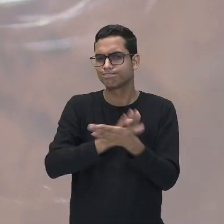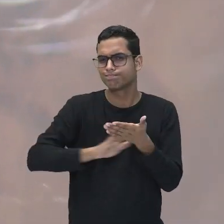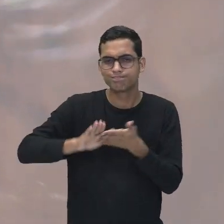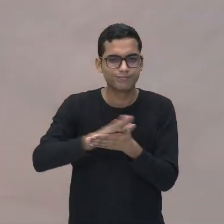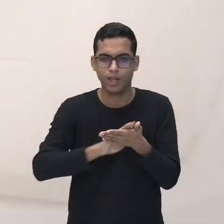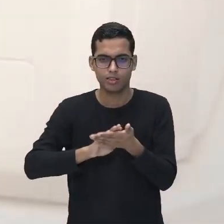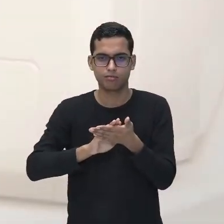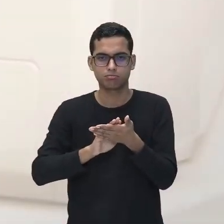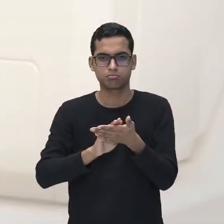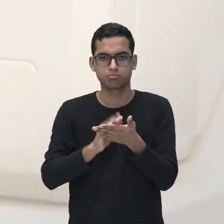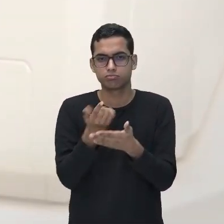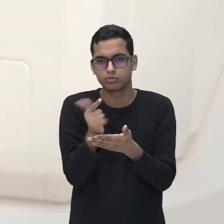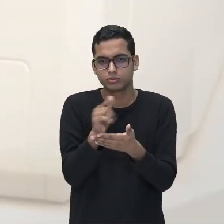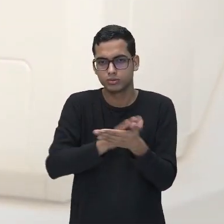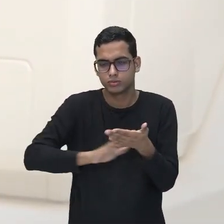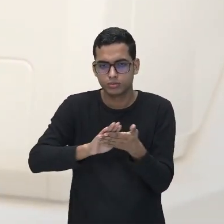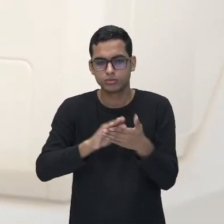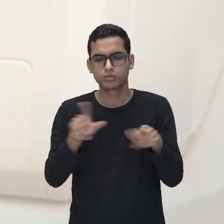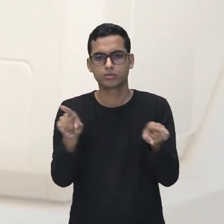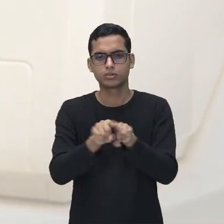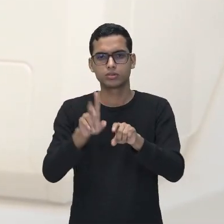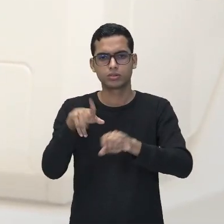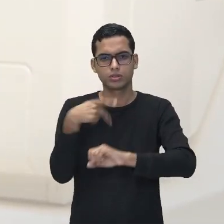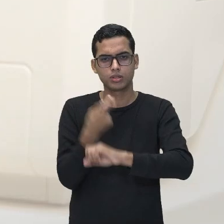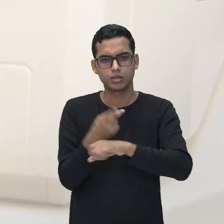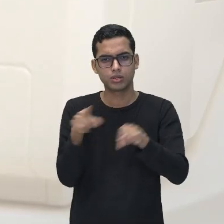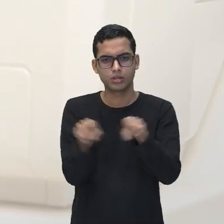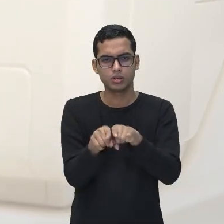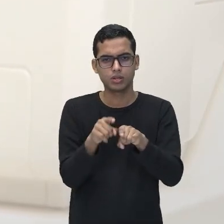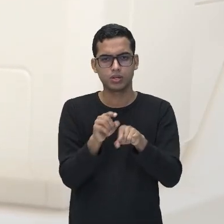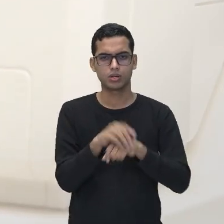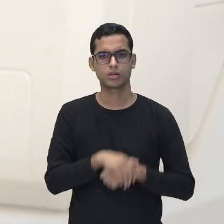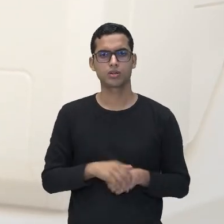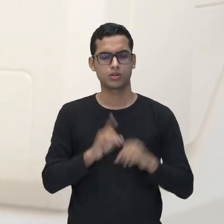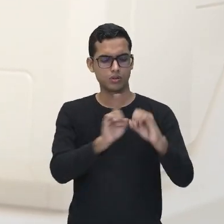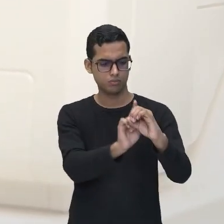alguma. Afastou-se do aparelho, esfregou os